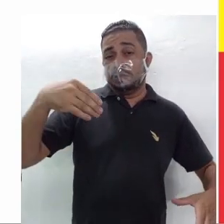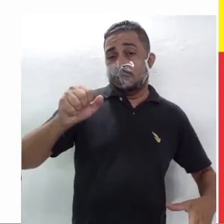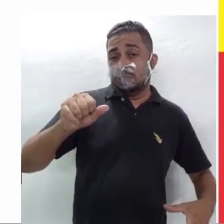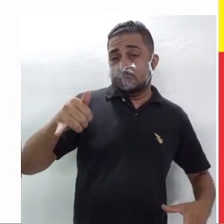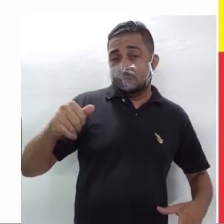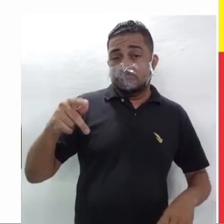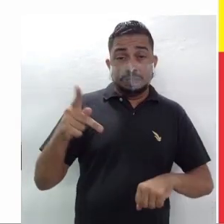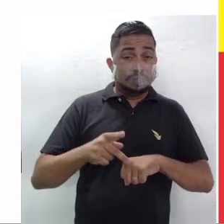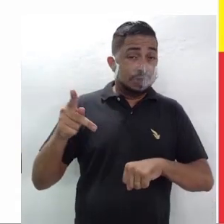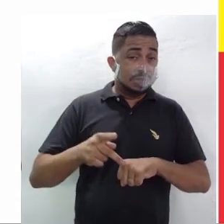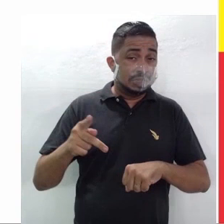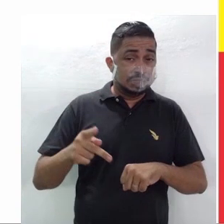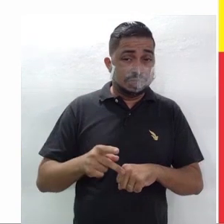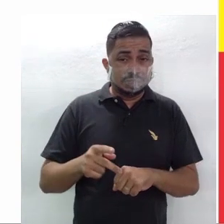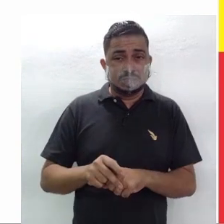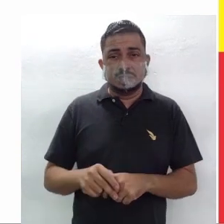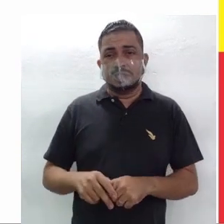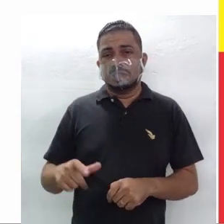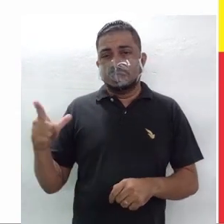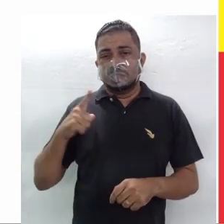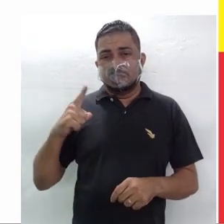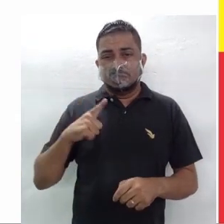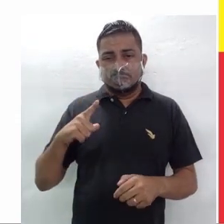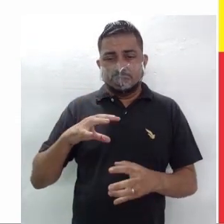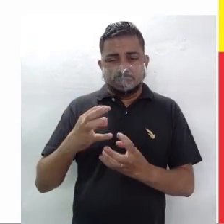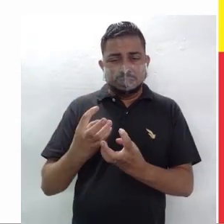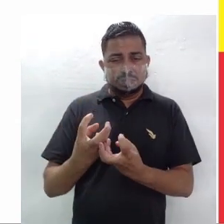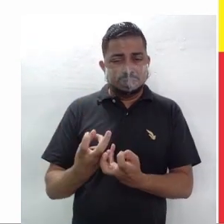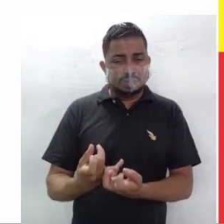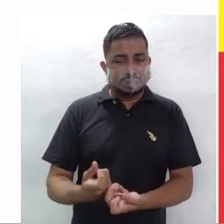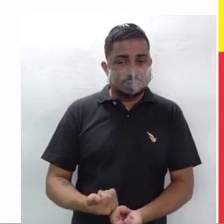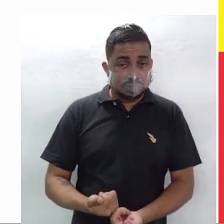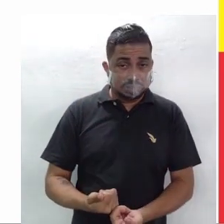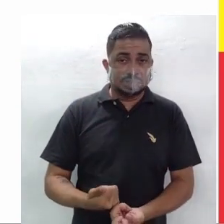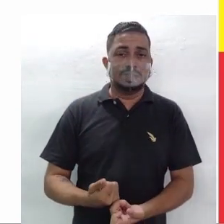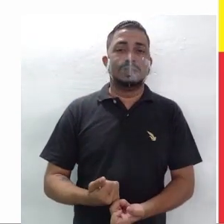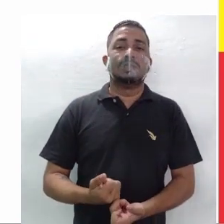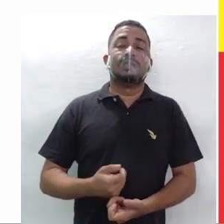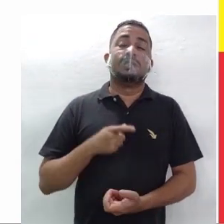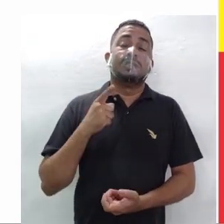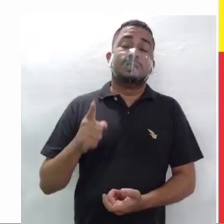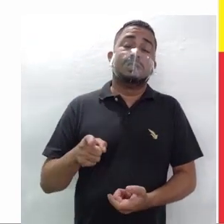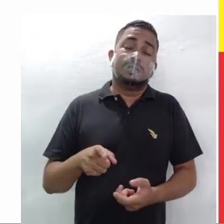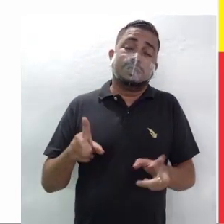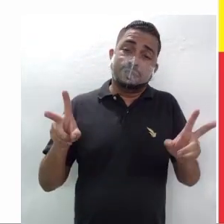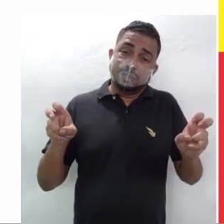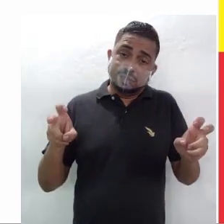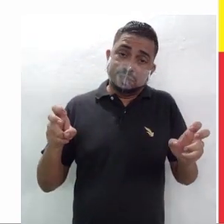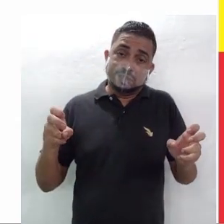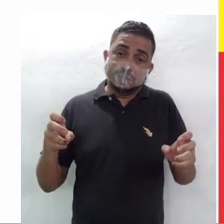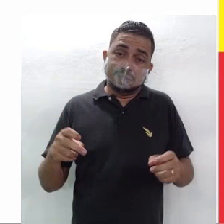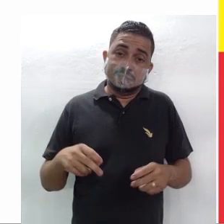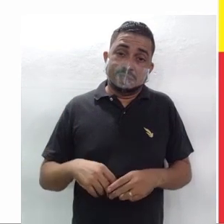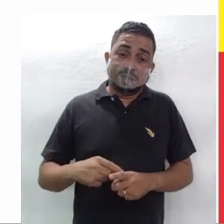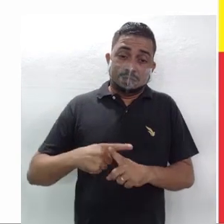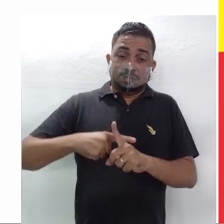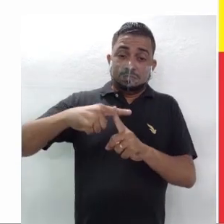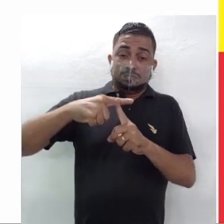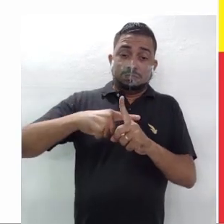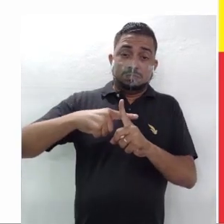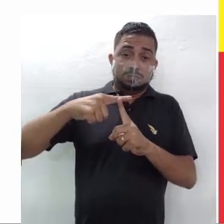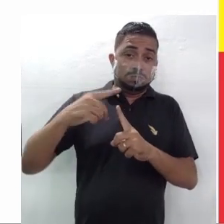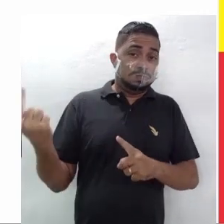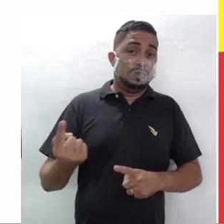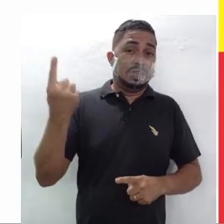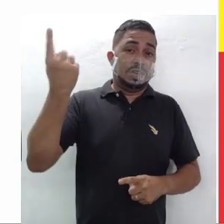massa de rocha que vai ser fundida. Isso é devido às altas temperaturas em